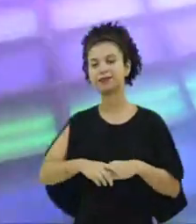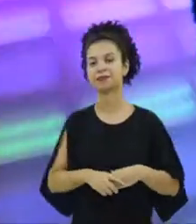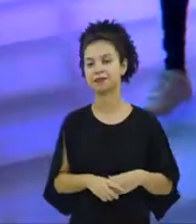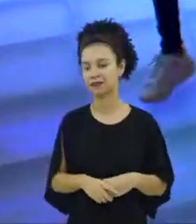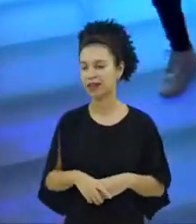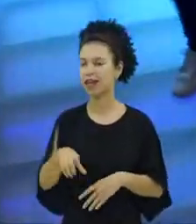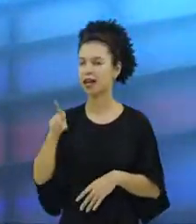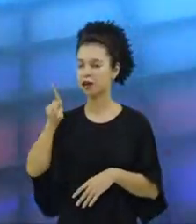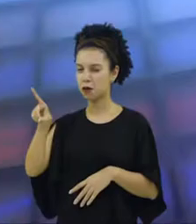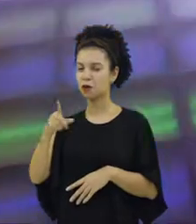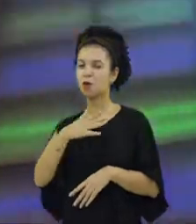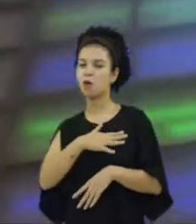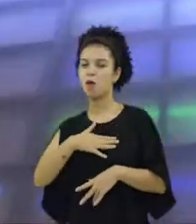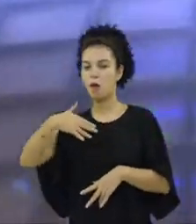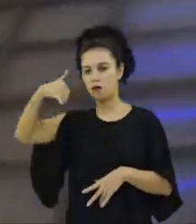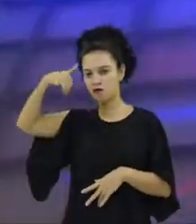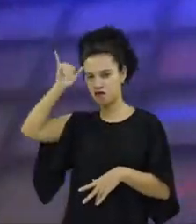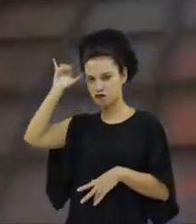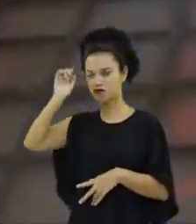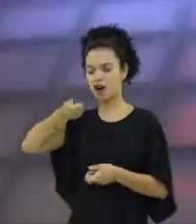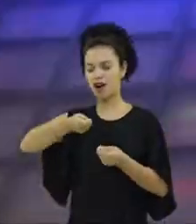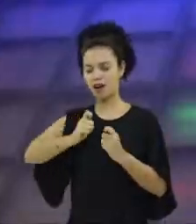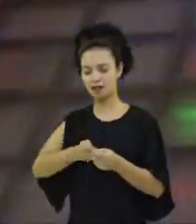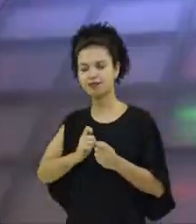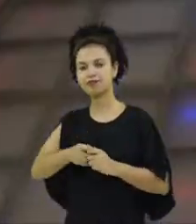Deixa, Beto. Chama!